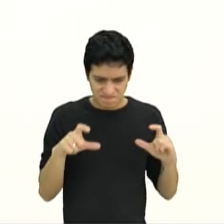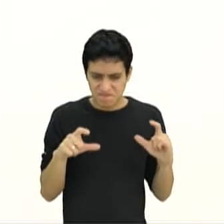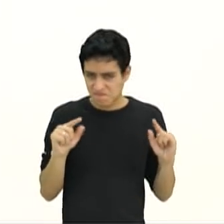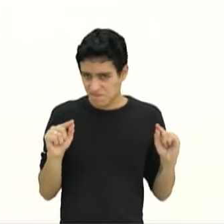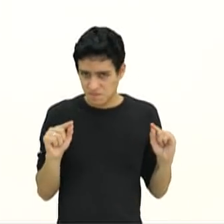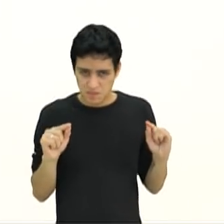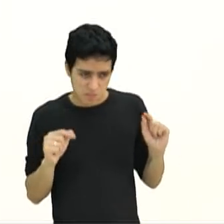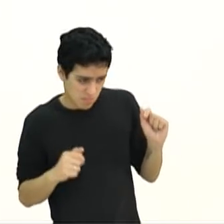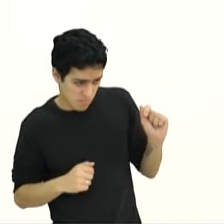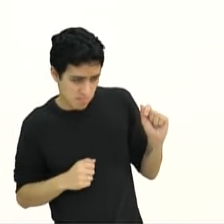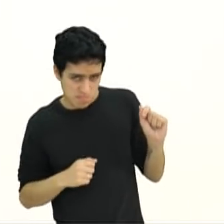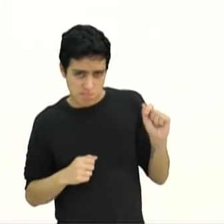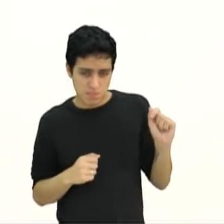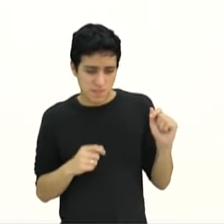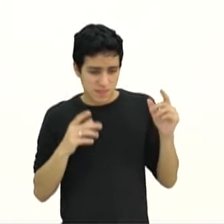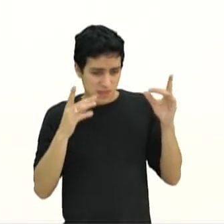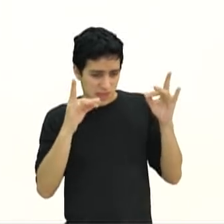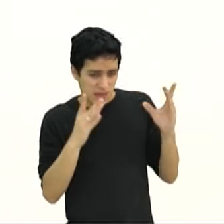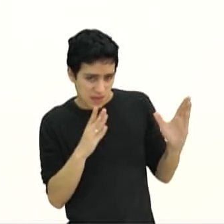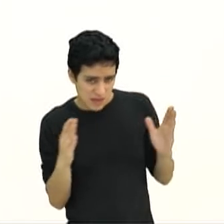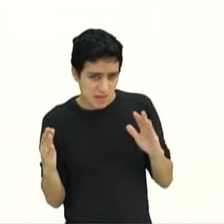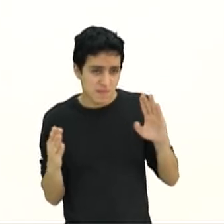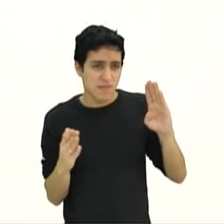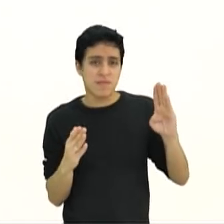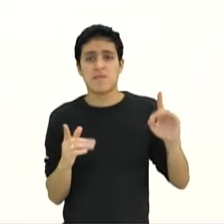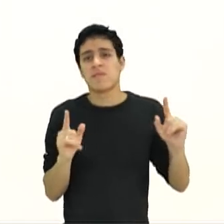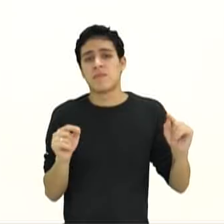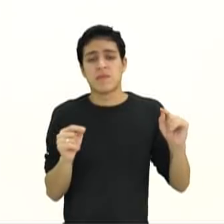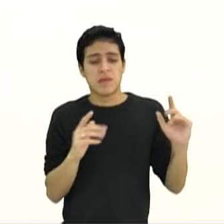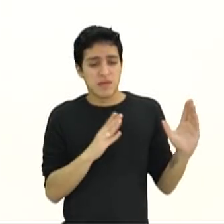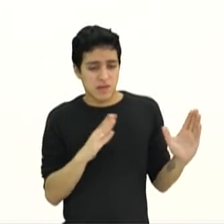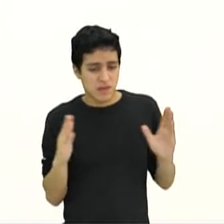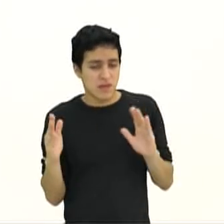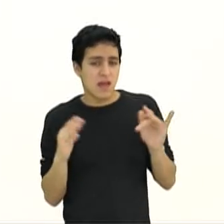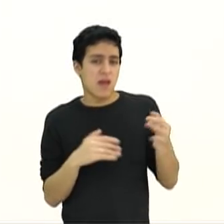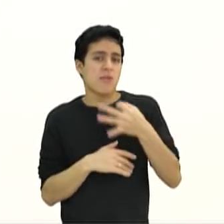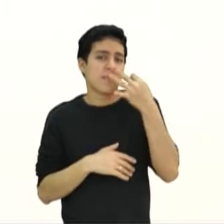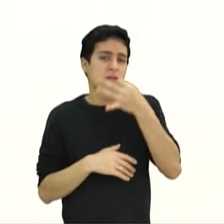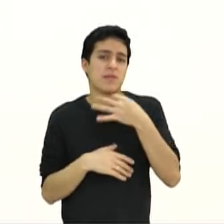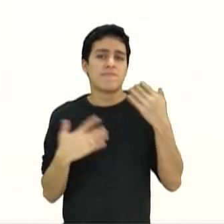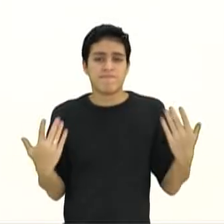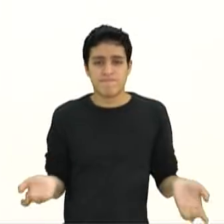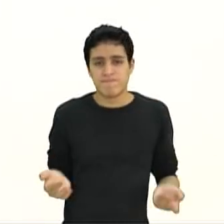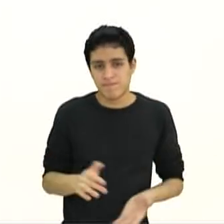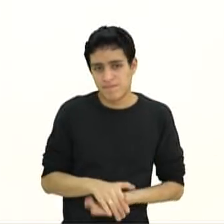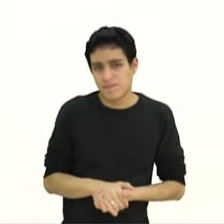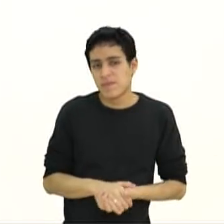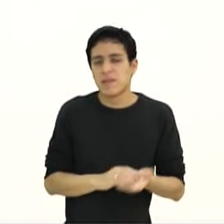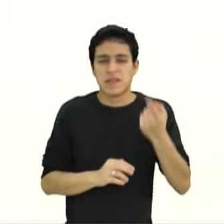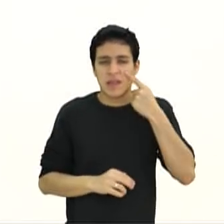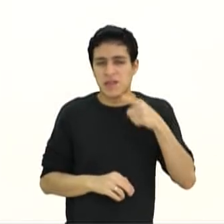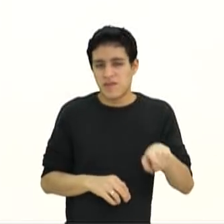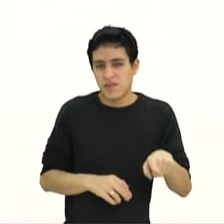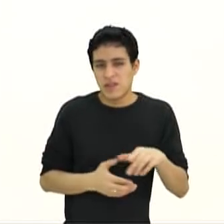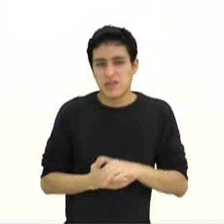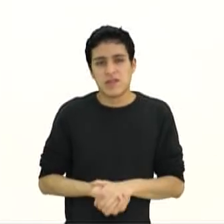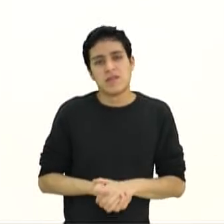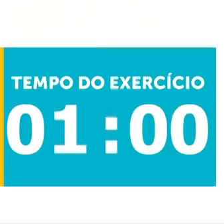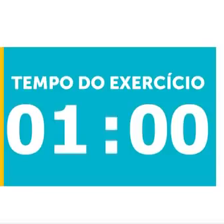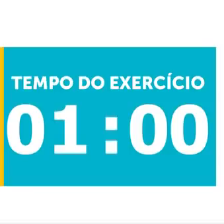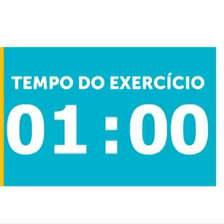a letra A, sequência descritiva, letra B, sequência argumentativa. Identifique.